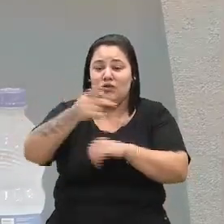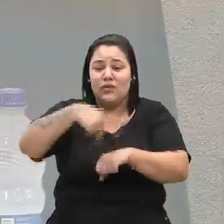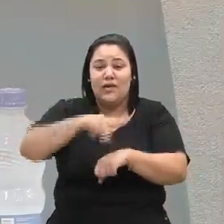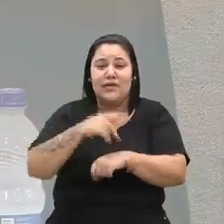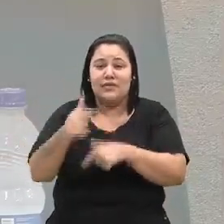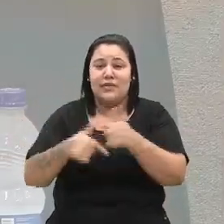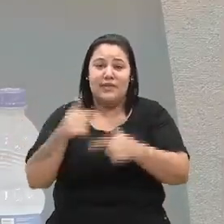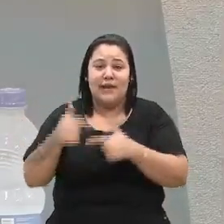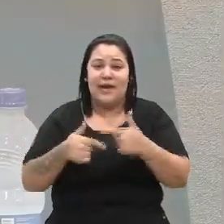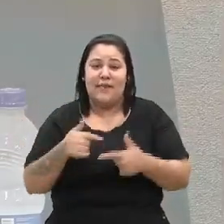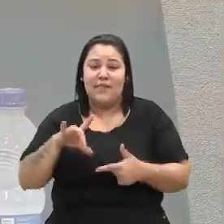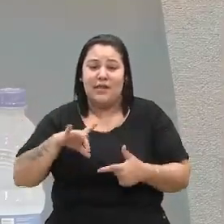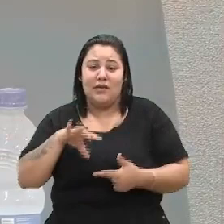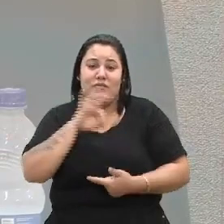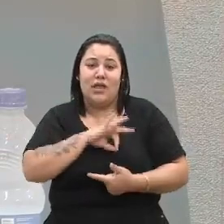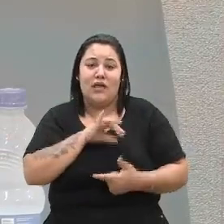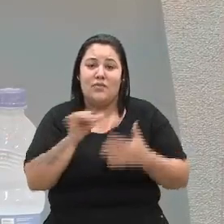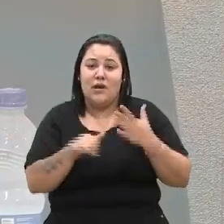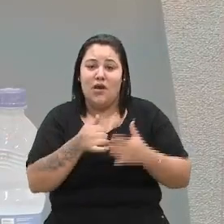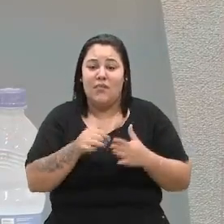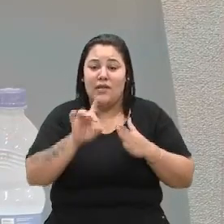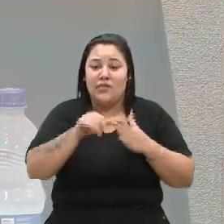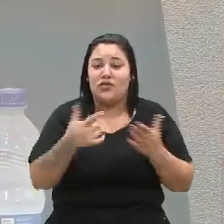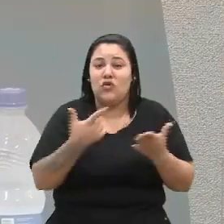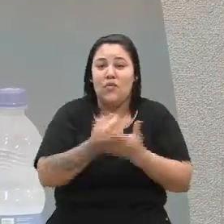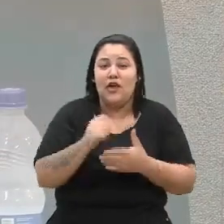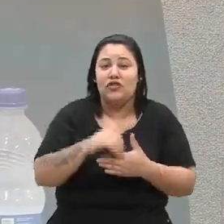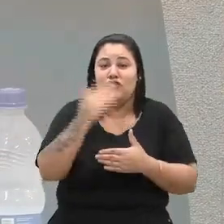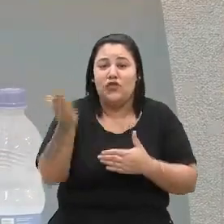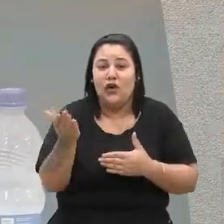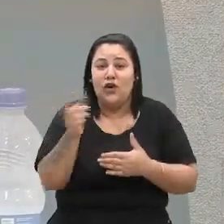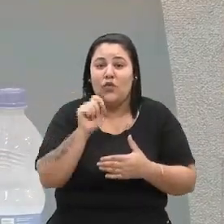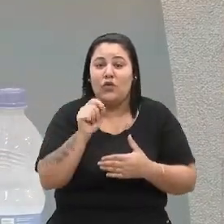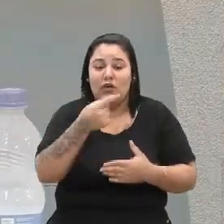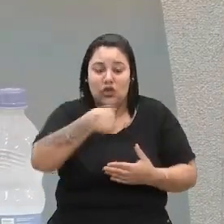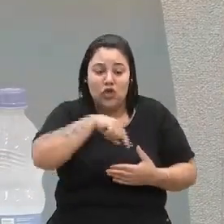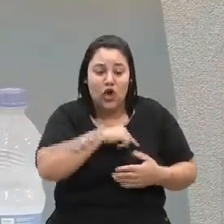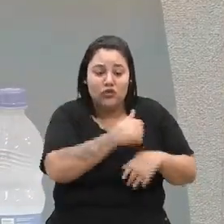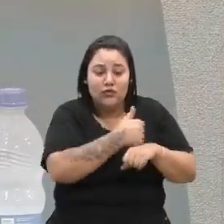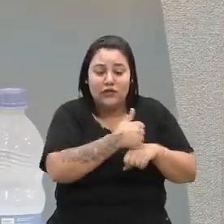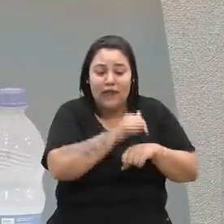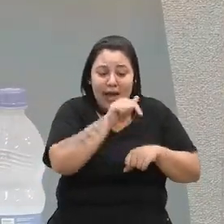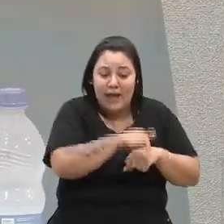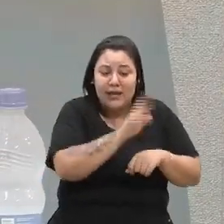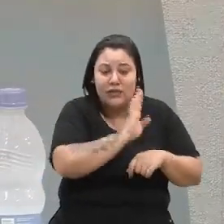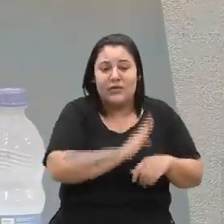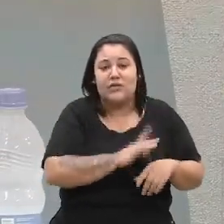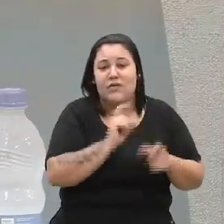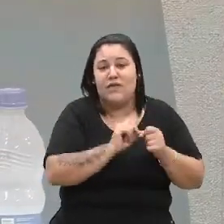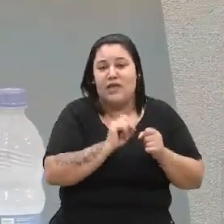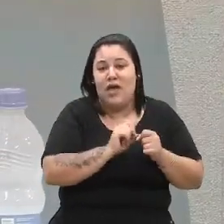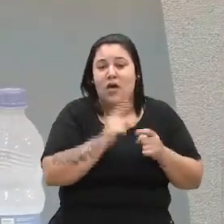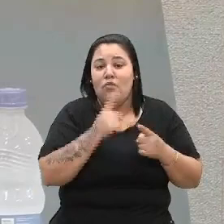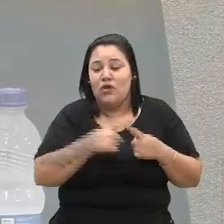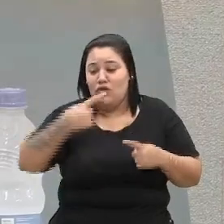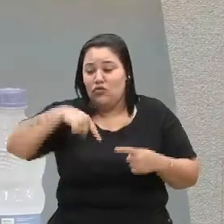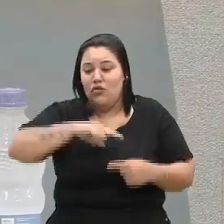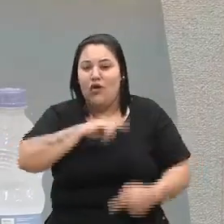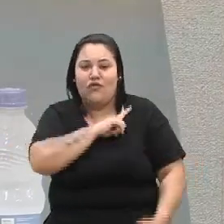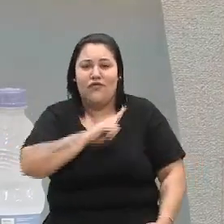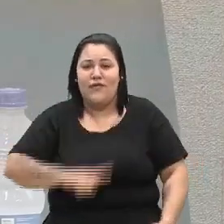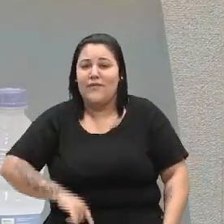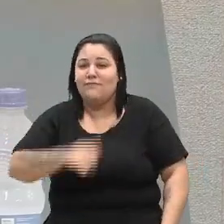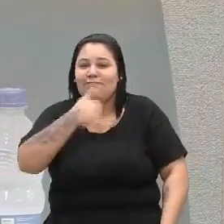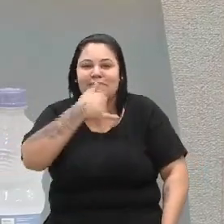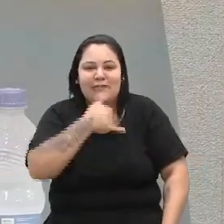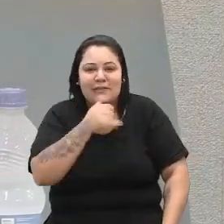país, para depois nós comprar deles aquilo que o nosso cientista produziu. Por quê? Porque o nosso governo, infelizmente, não investe